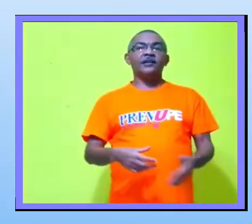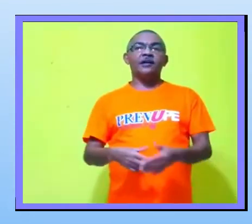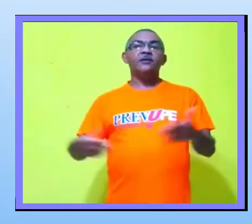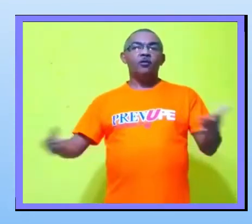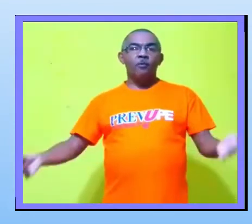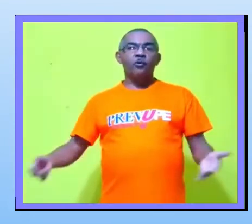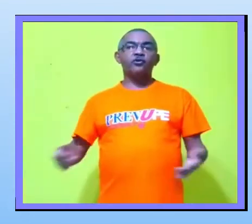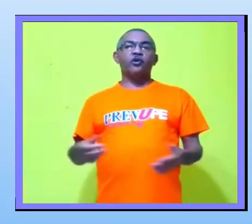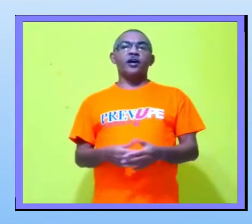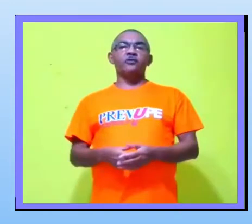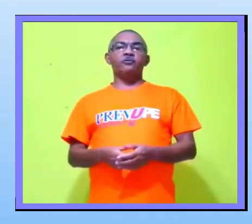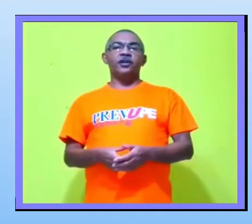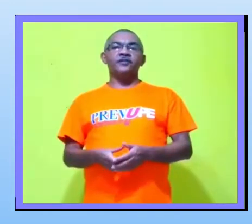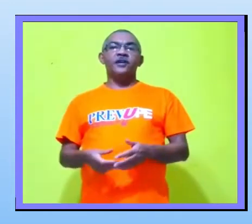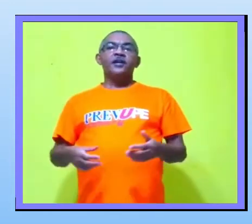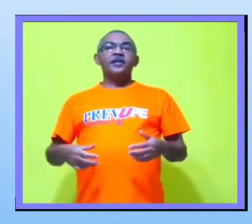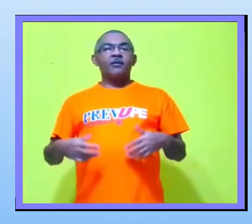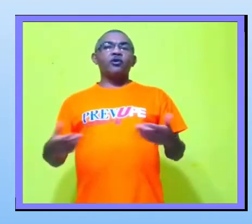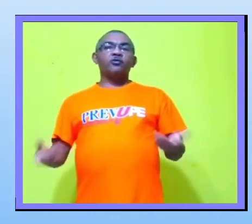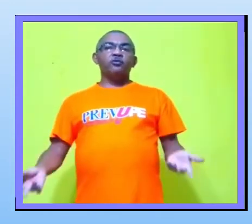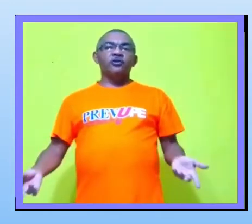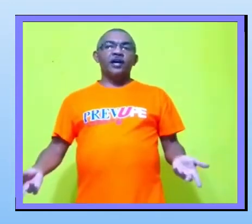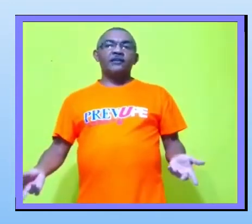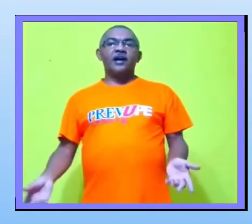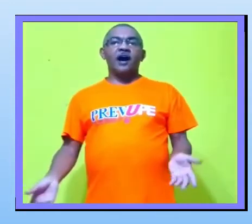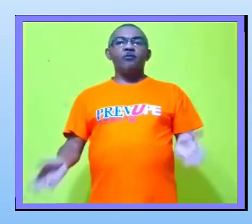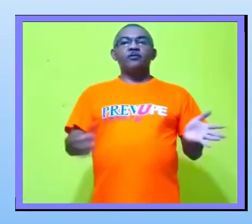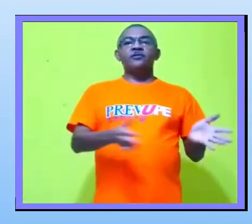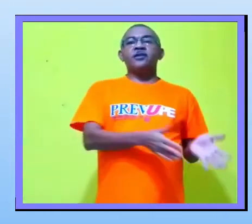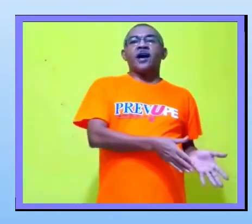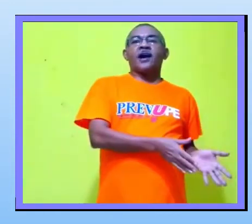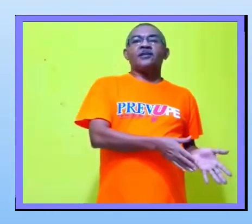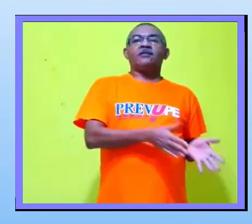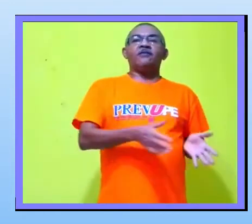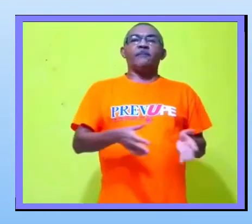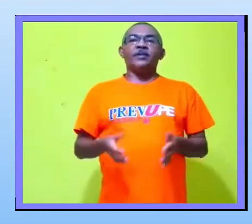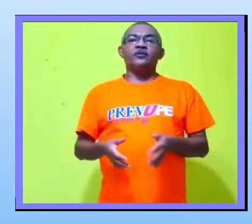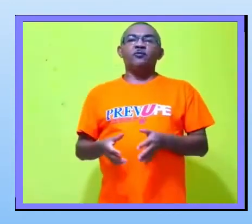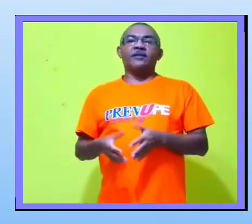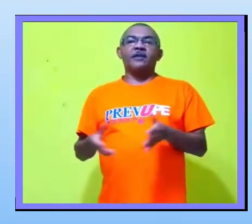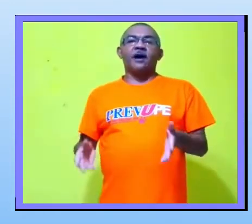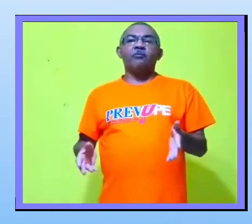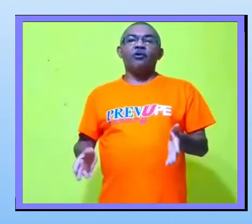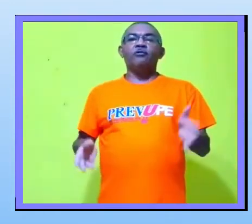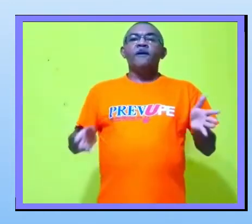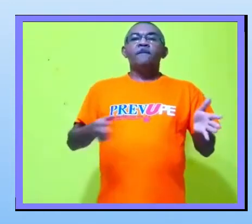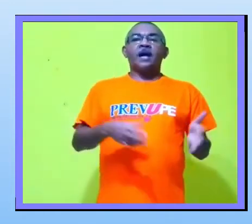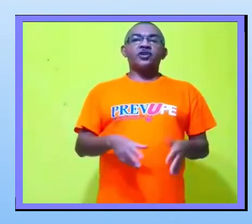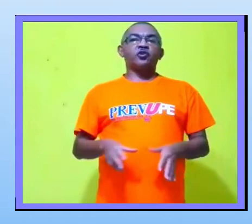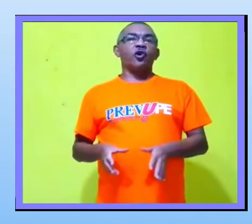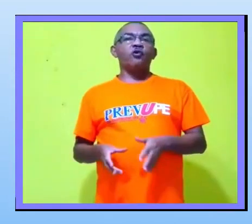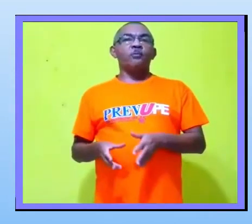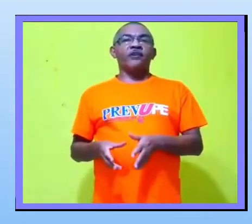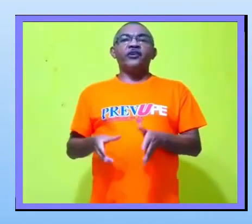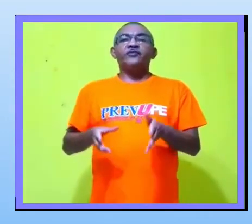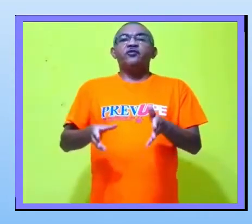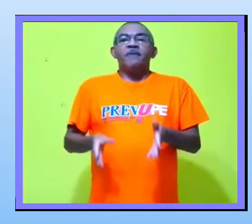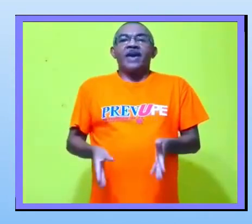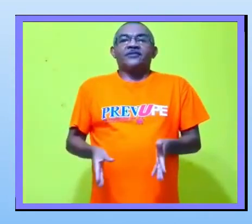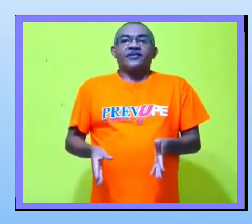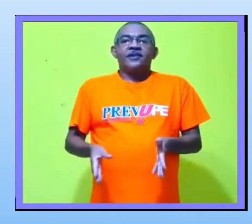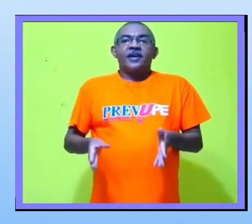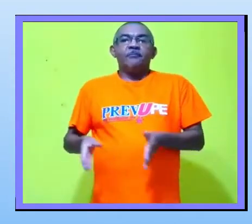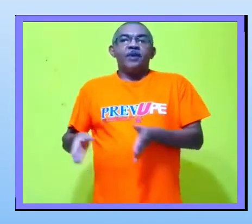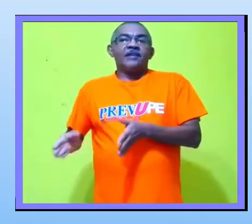de cada composto orgânico desse. De acordo com o número de átomo de carbono, se a cadeia tiver apenas um átomo de carbono, a gente coloca o